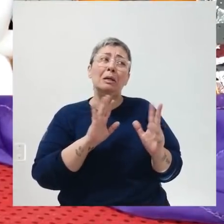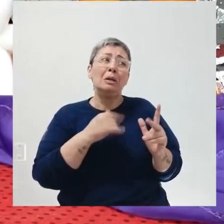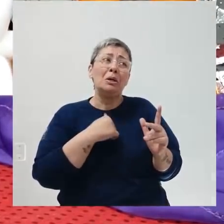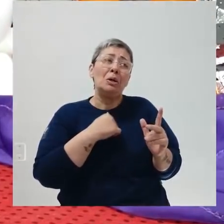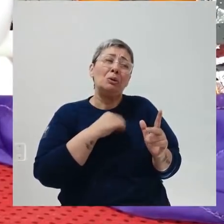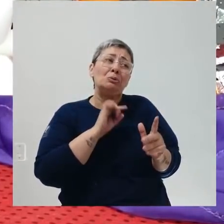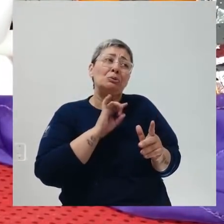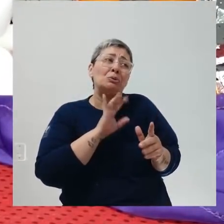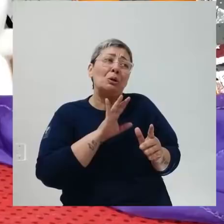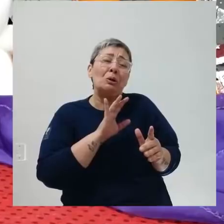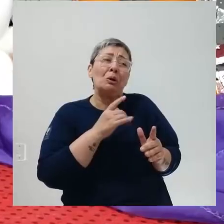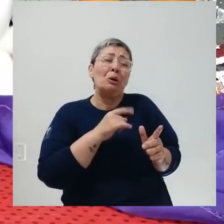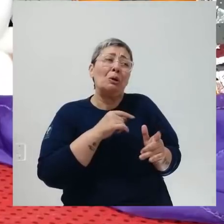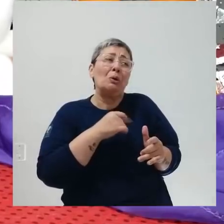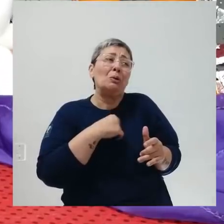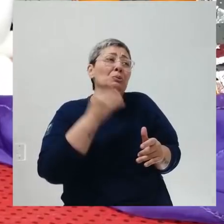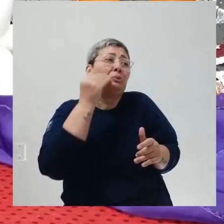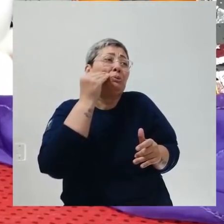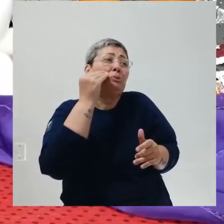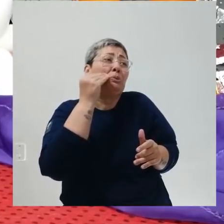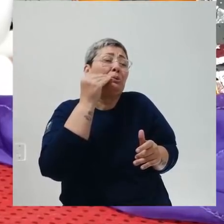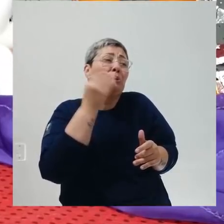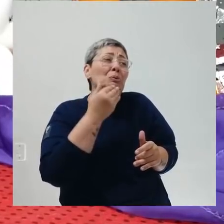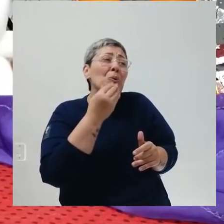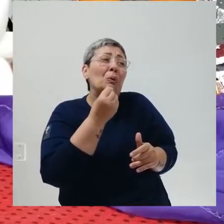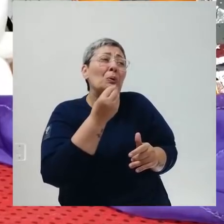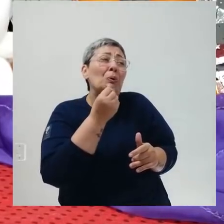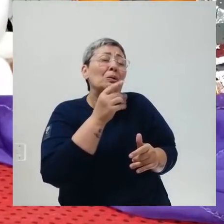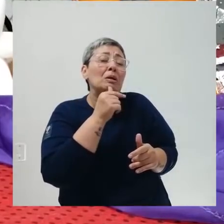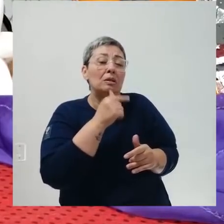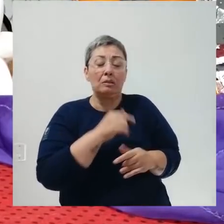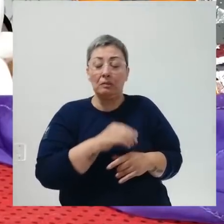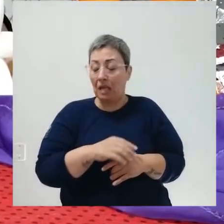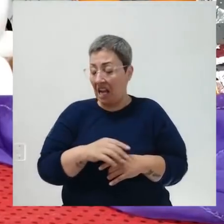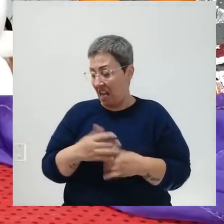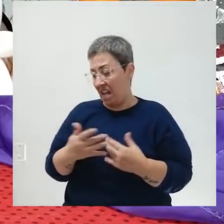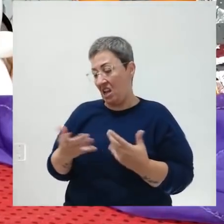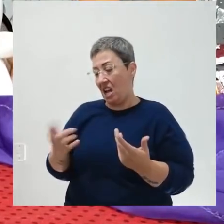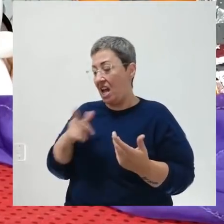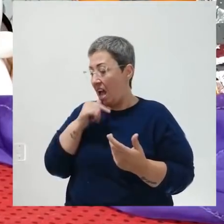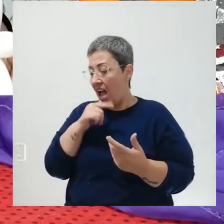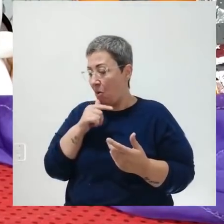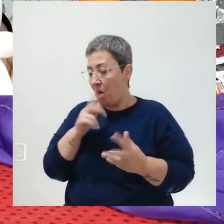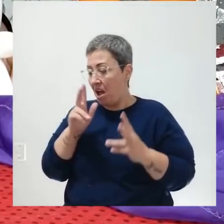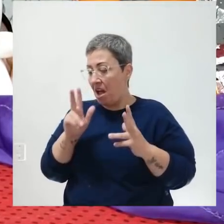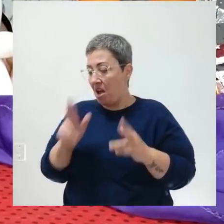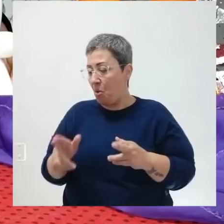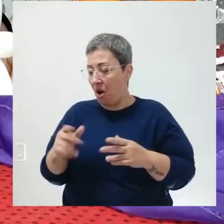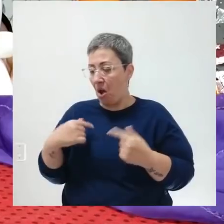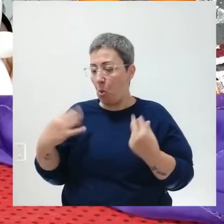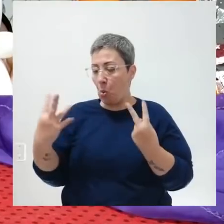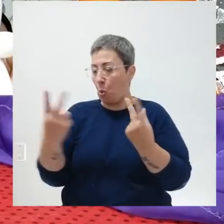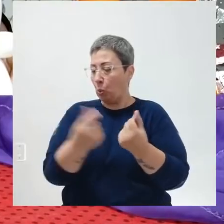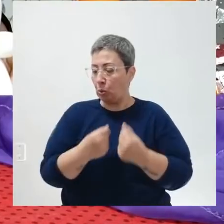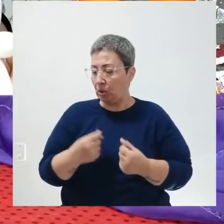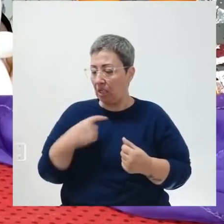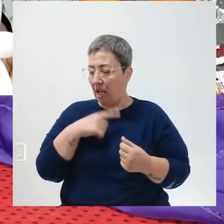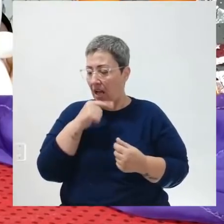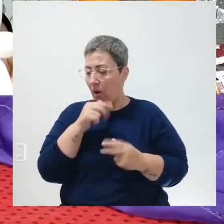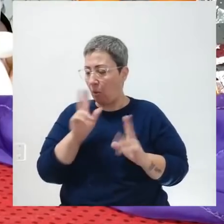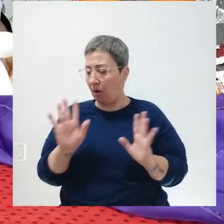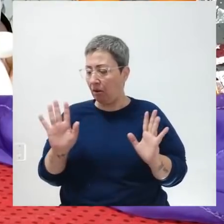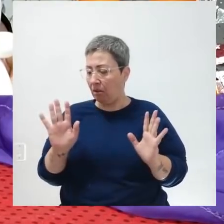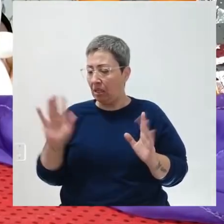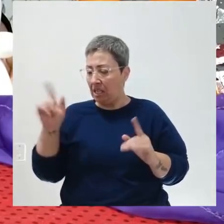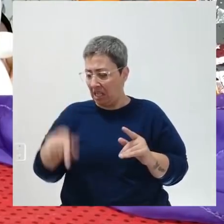Eu só queria saber como era o gosto dessa água. A água daqui é como todas as